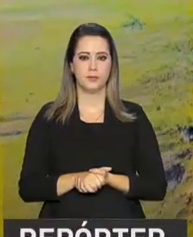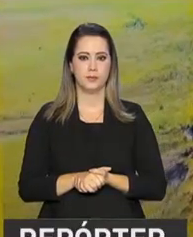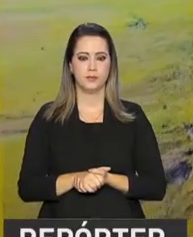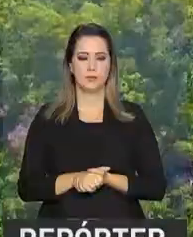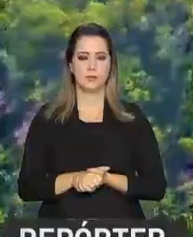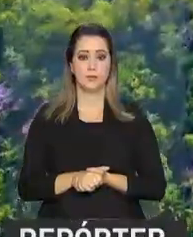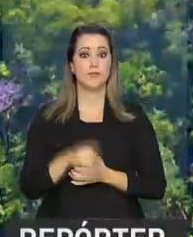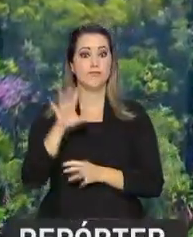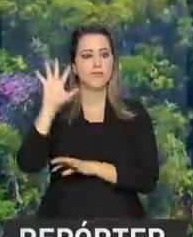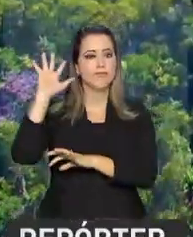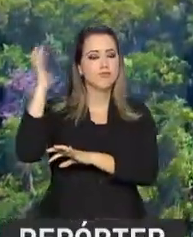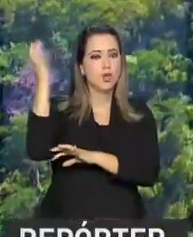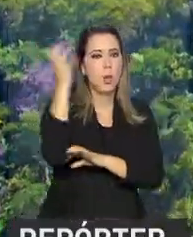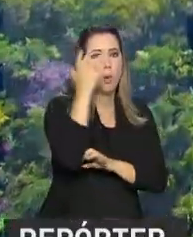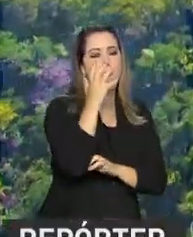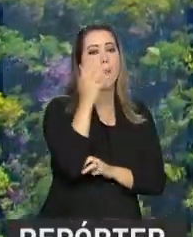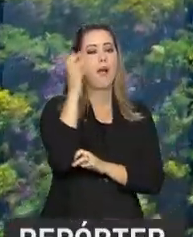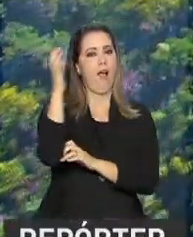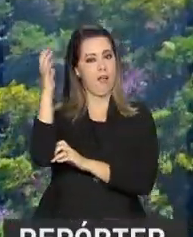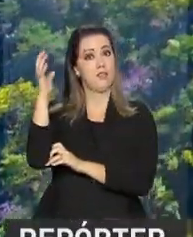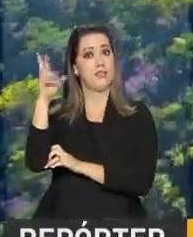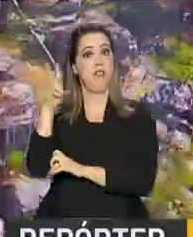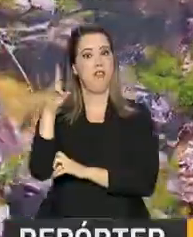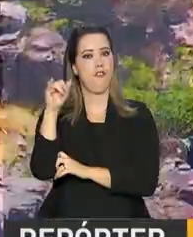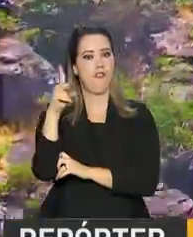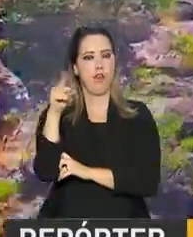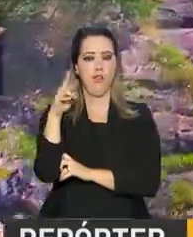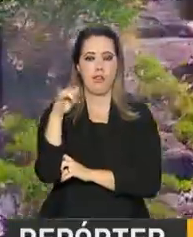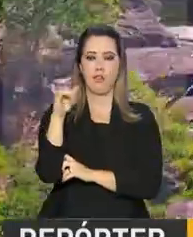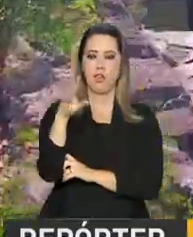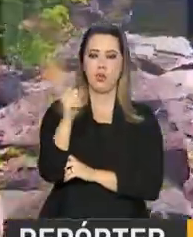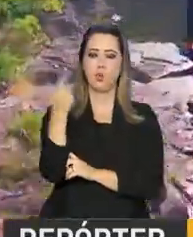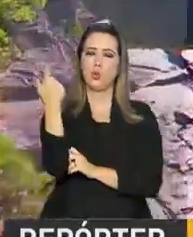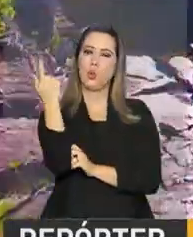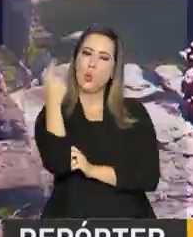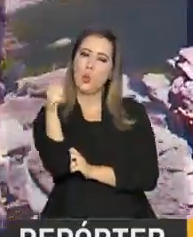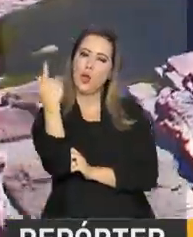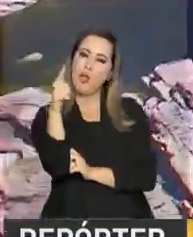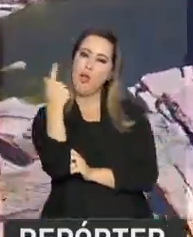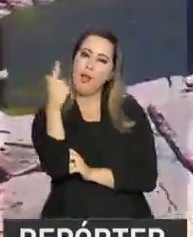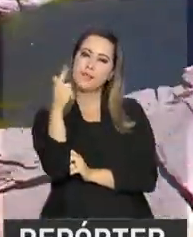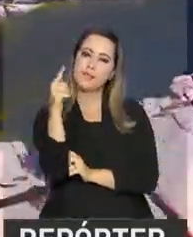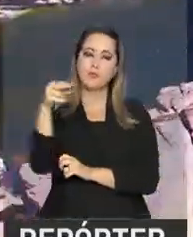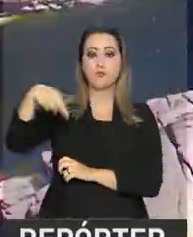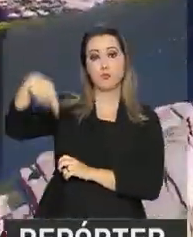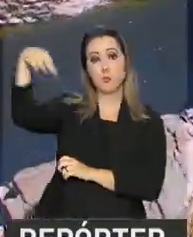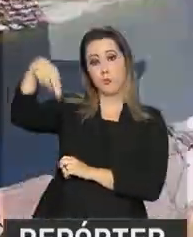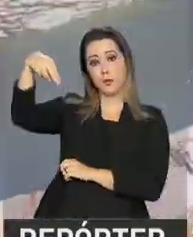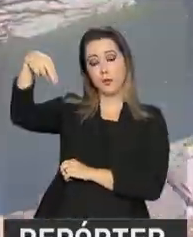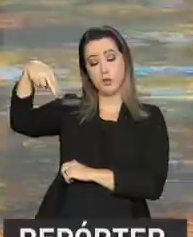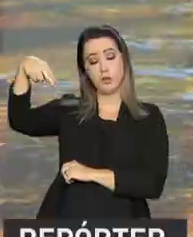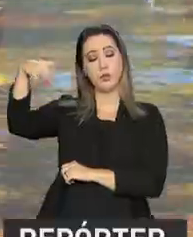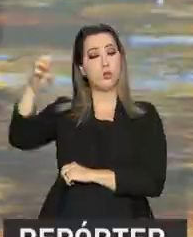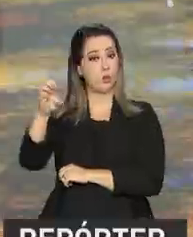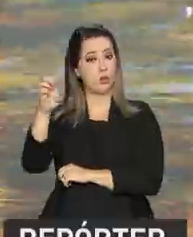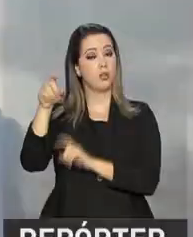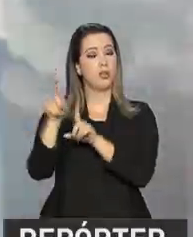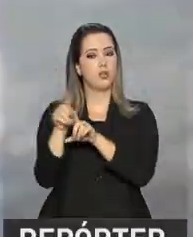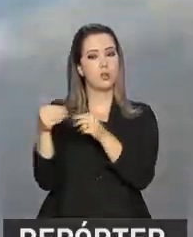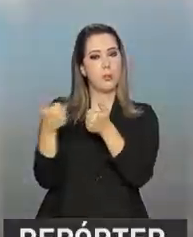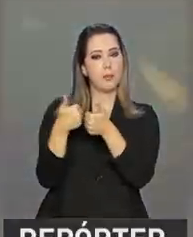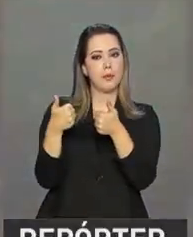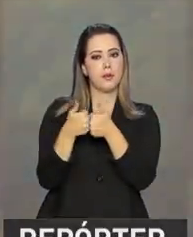o parque nacional da chapada dos veadeiros está localizado no nordeste do estado de goiás entre os